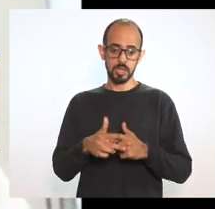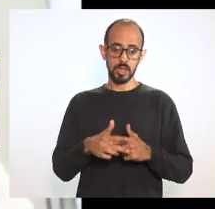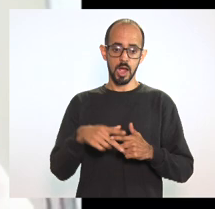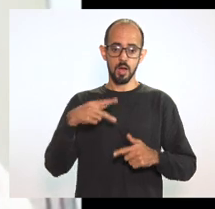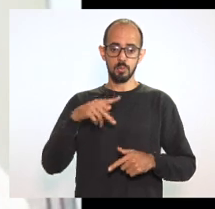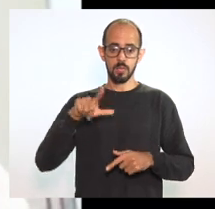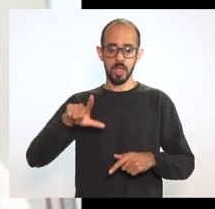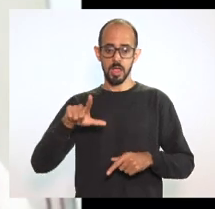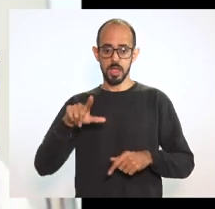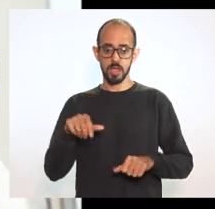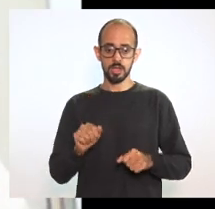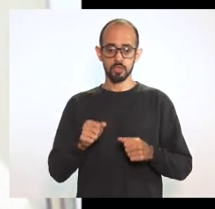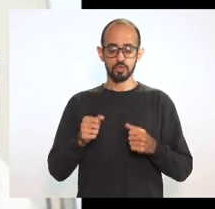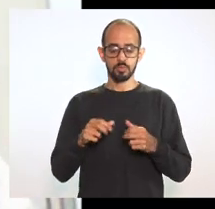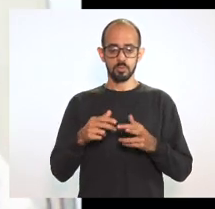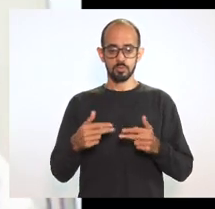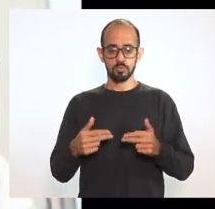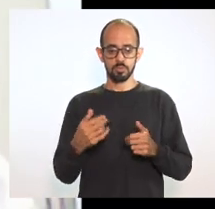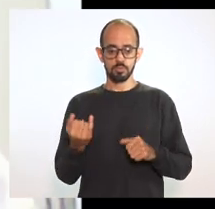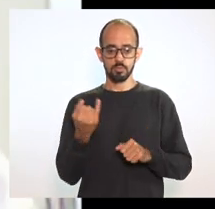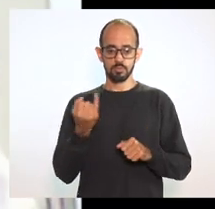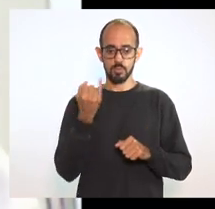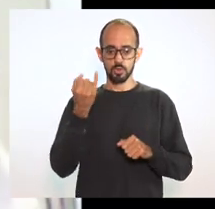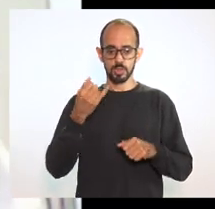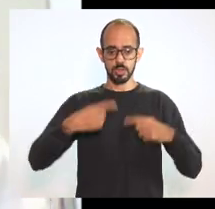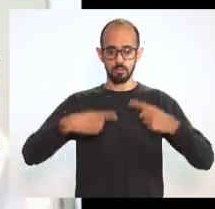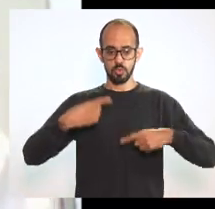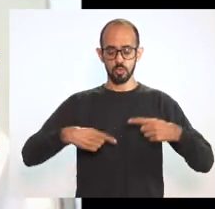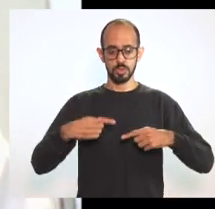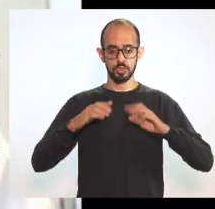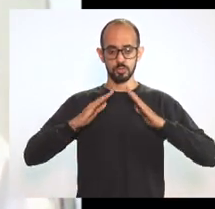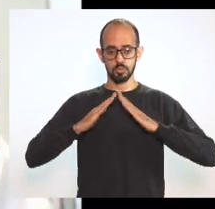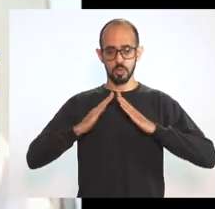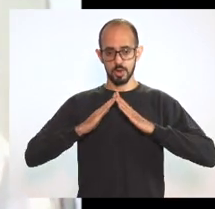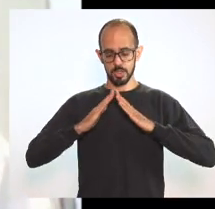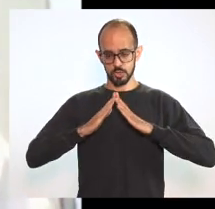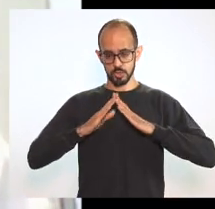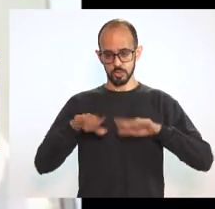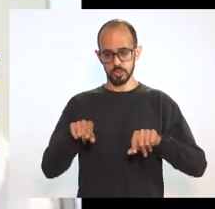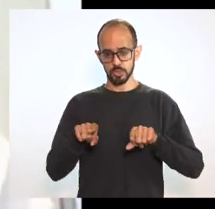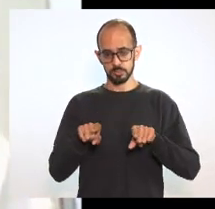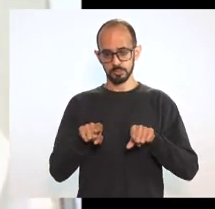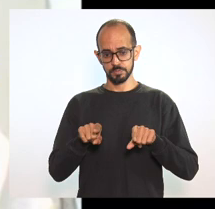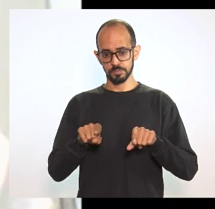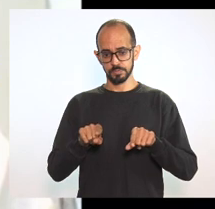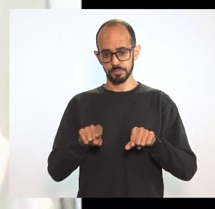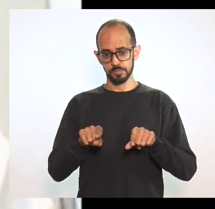que para a gente são importantes do ponto de vista da política de habitação e da política